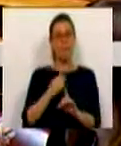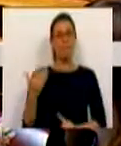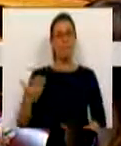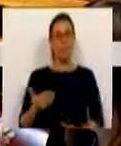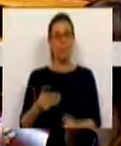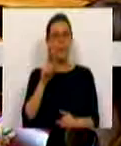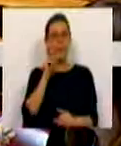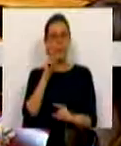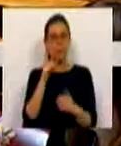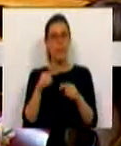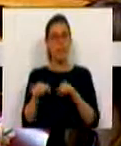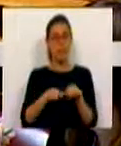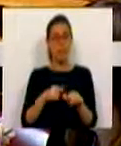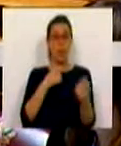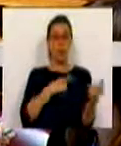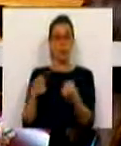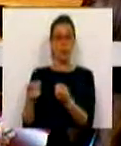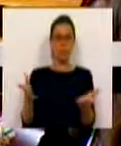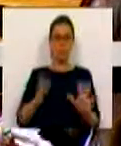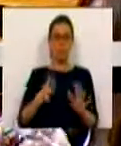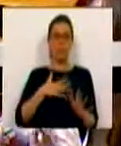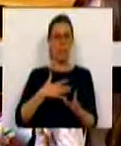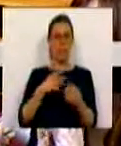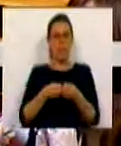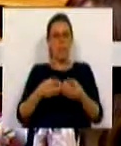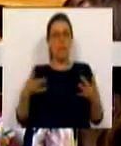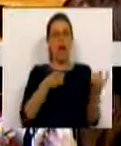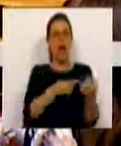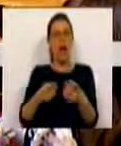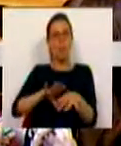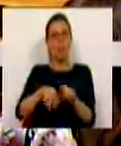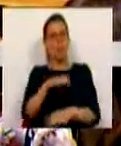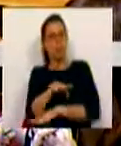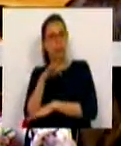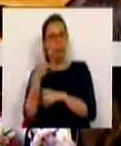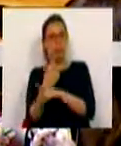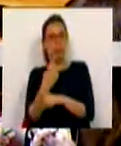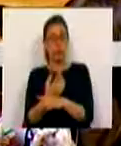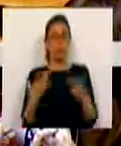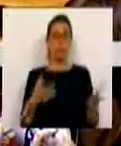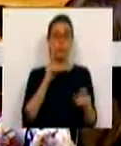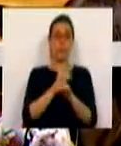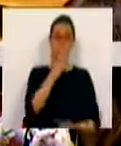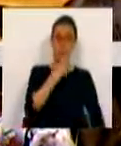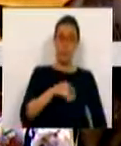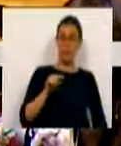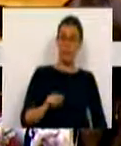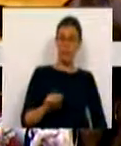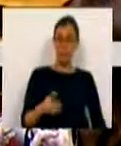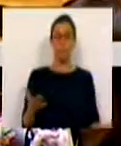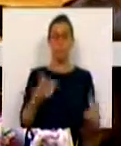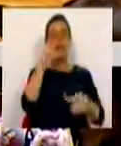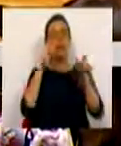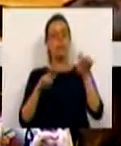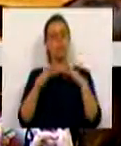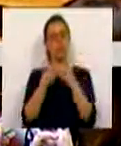Direito e a prevenção e a repressão ao terrorismo e à proliferação de armas de destruição maciça. O âmbito da sua aplicação serão as